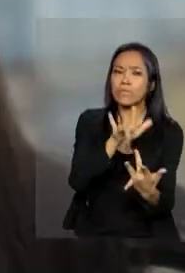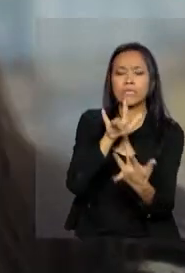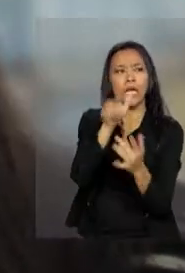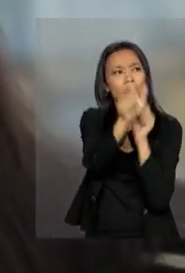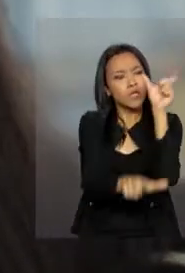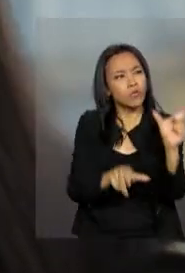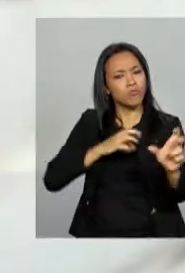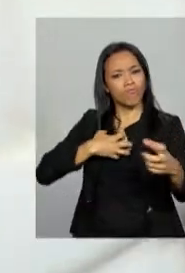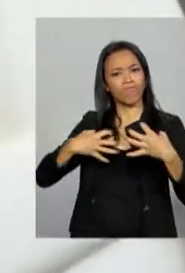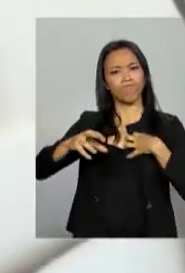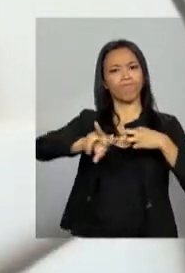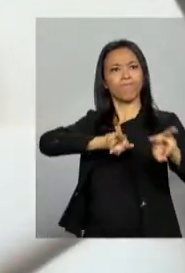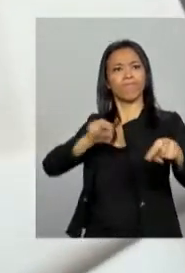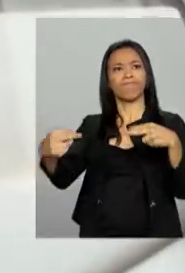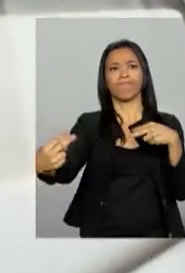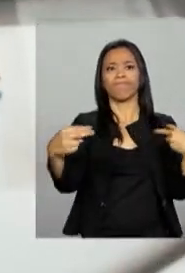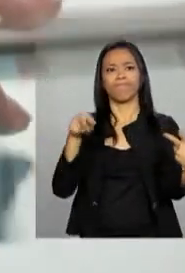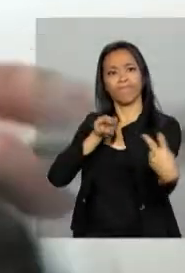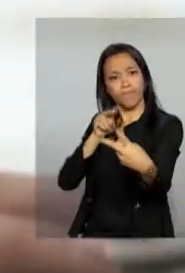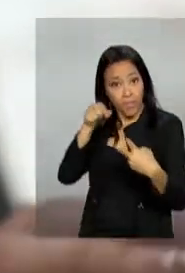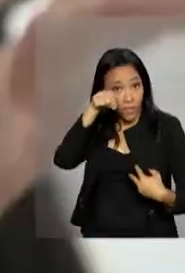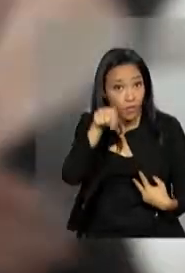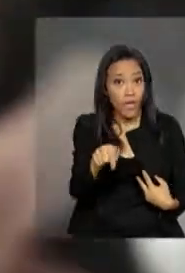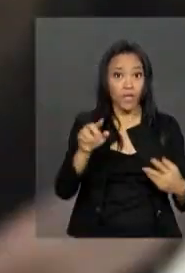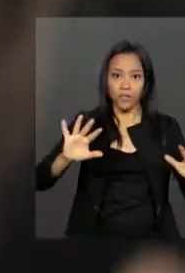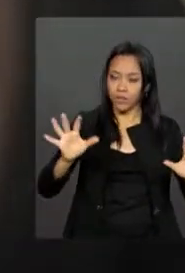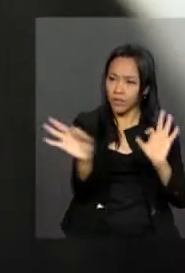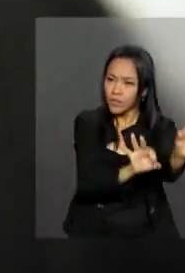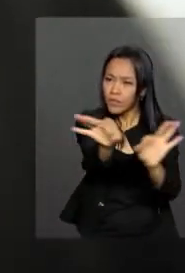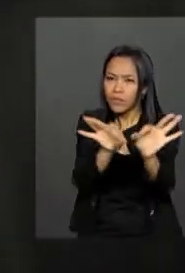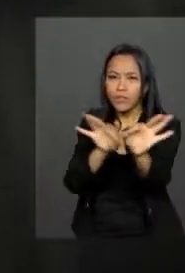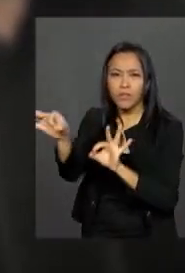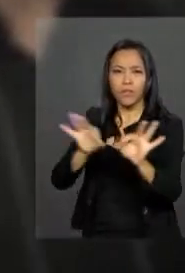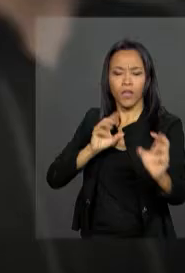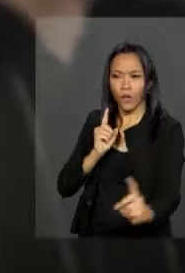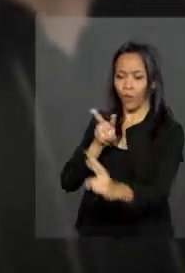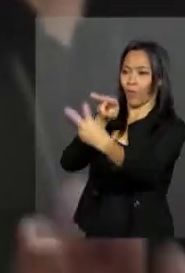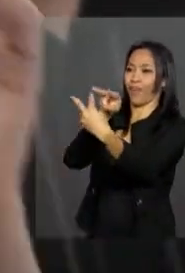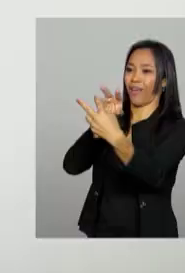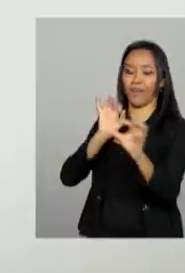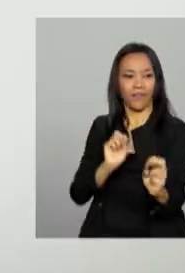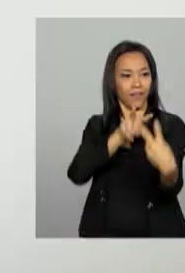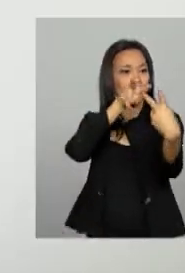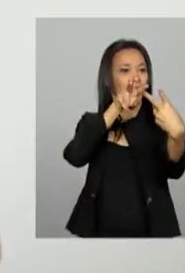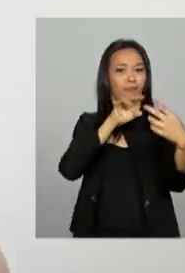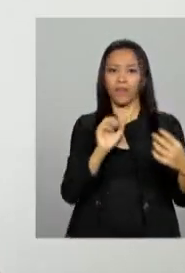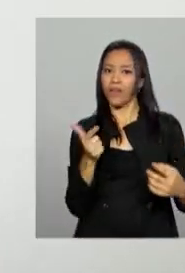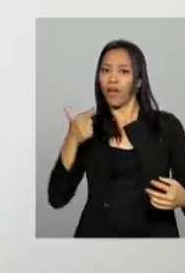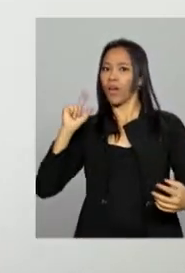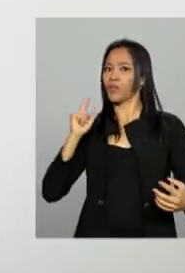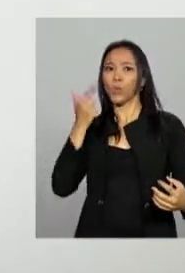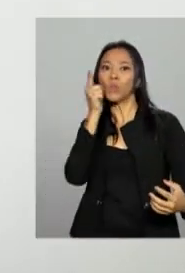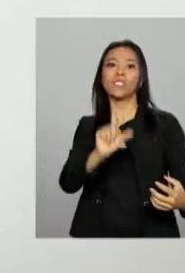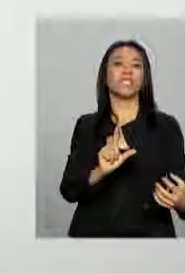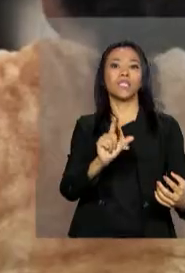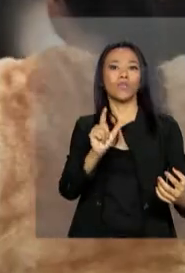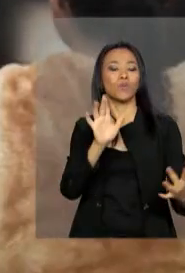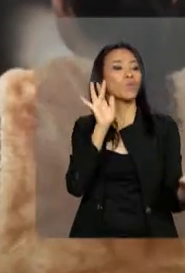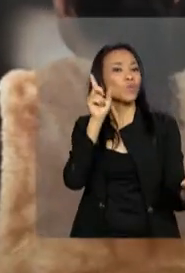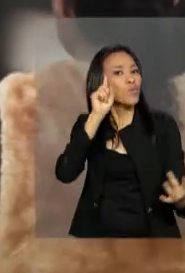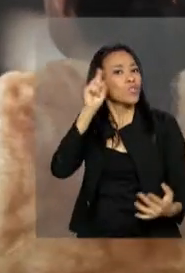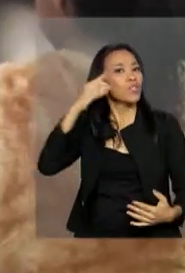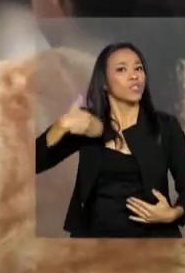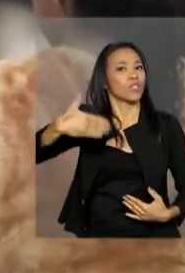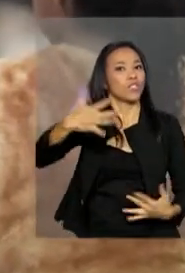de diferentes formas. Esse tipo de evento proporciona um encontro entre pessoas que, de repente, não conseguiriam se comunicar no dia a dia,